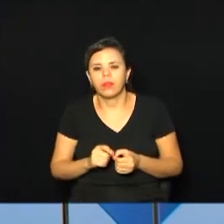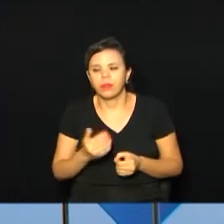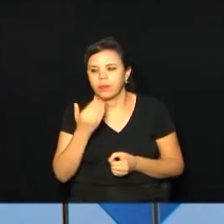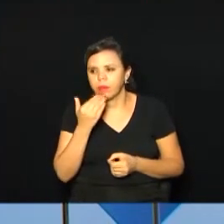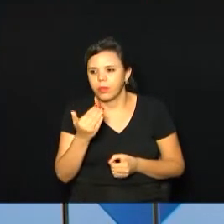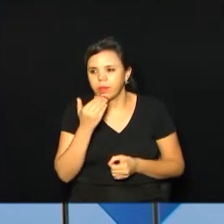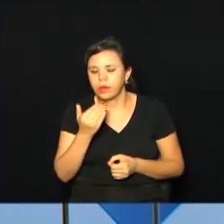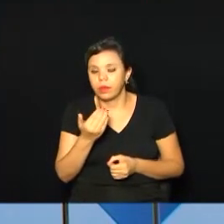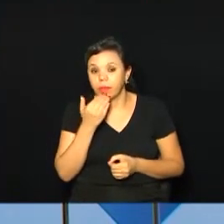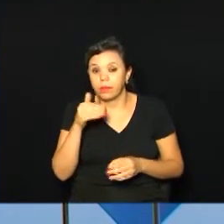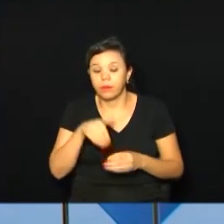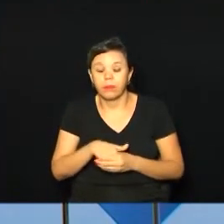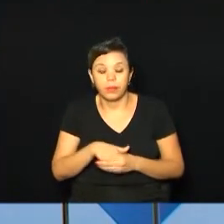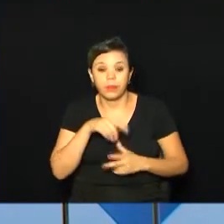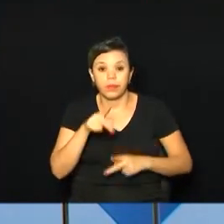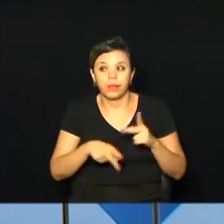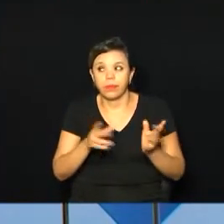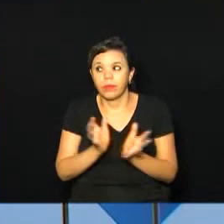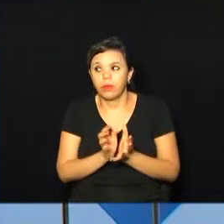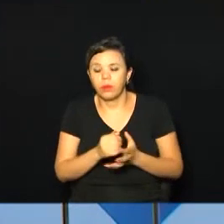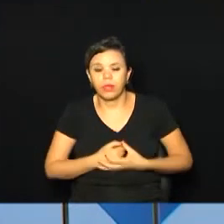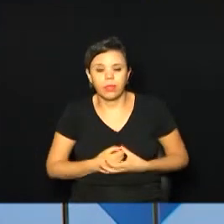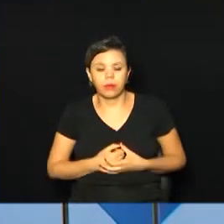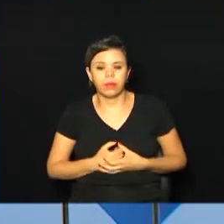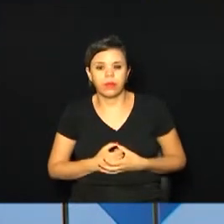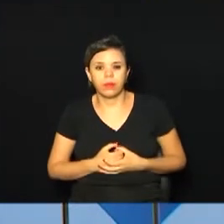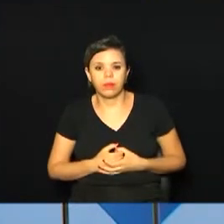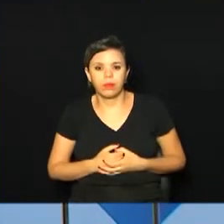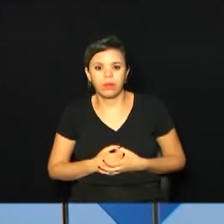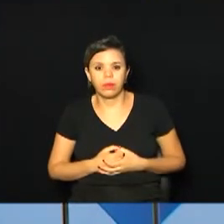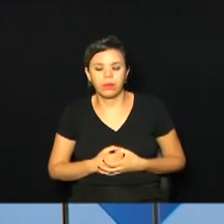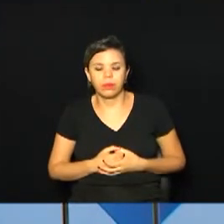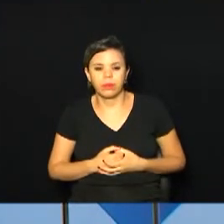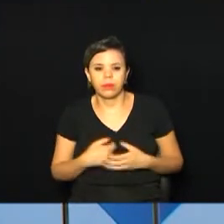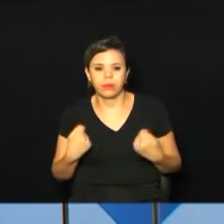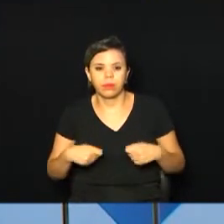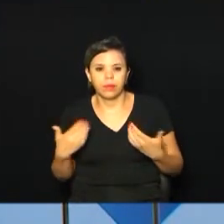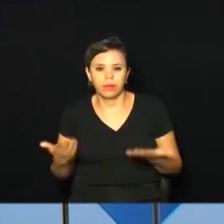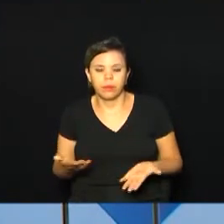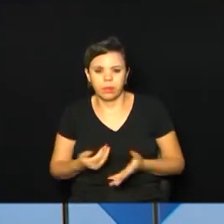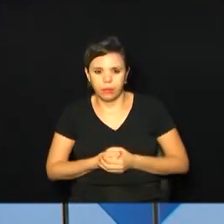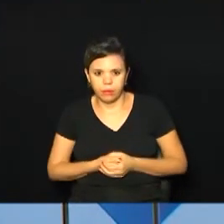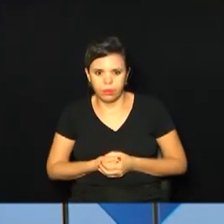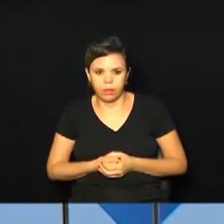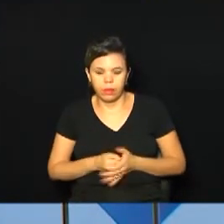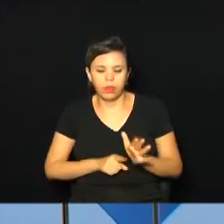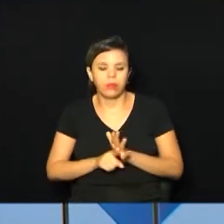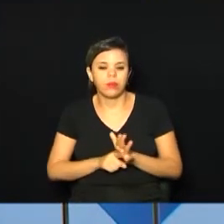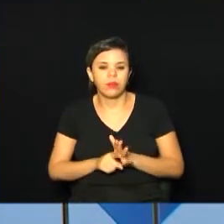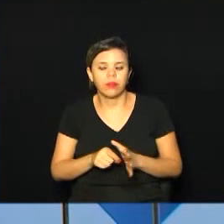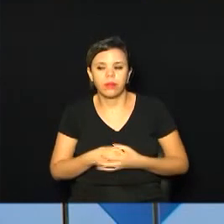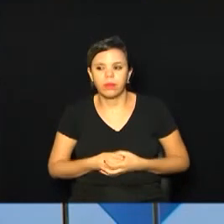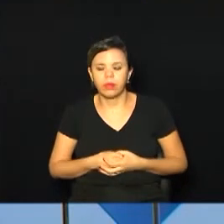e votado entre os membros dessa comissão, quando é necessário aí que esse estudo